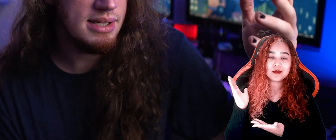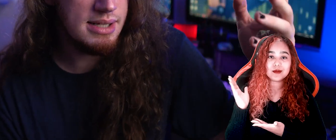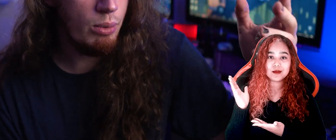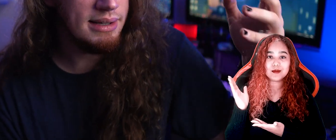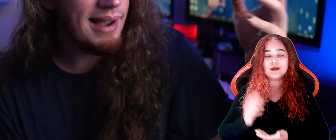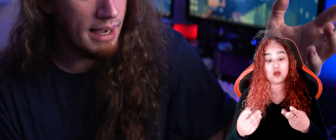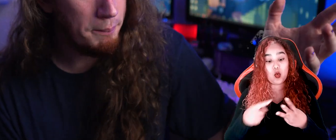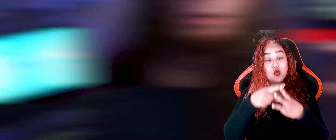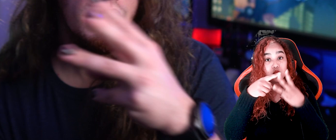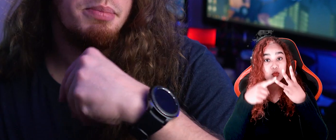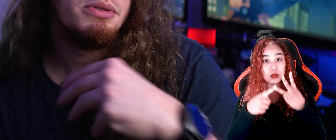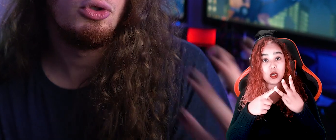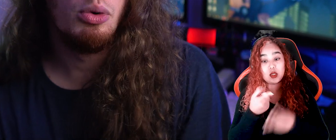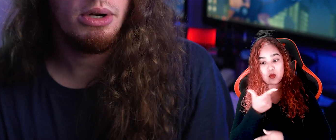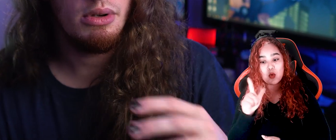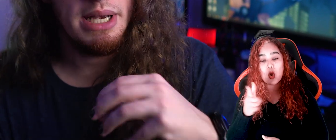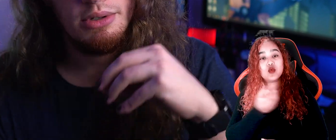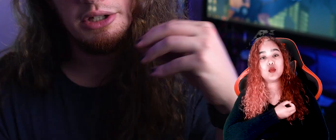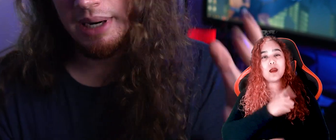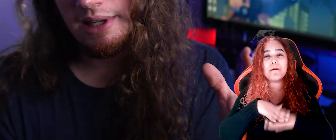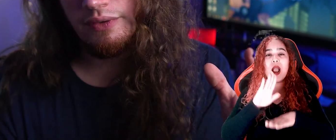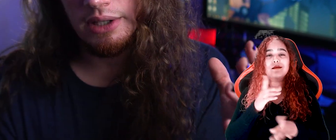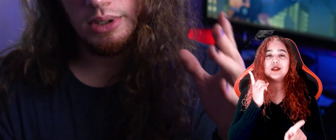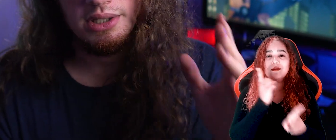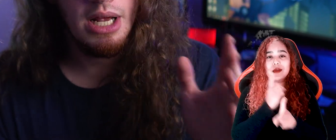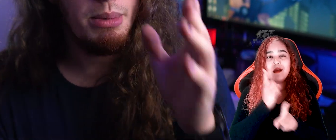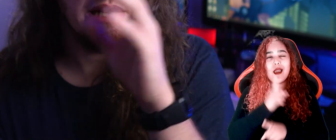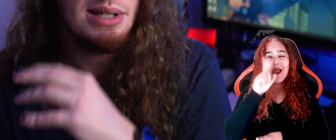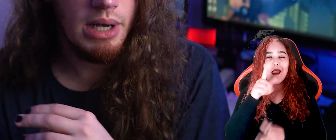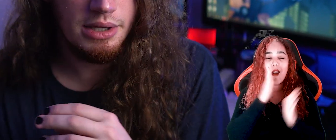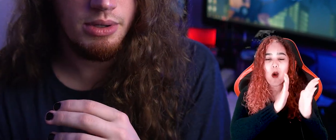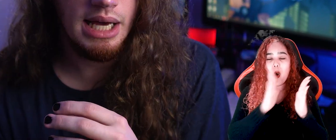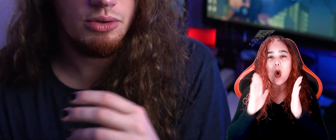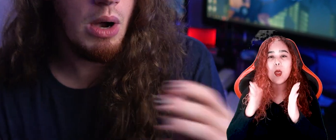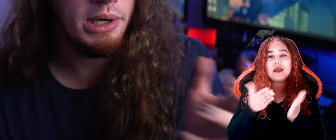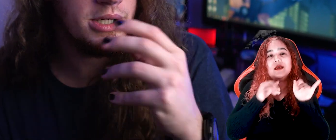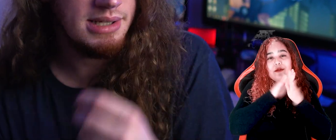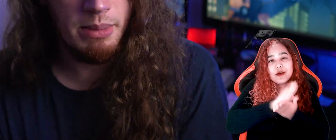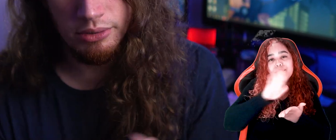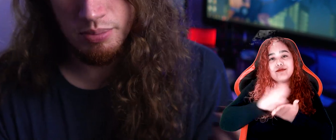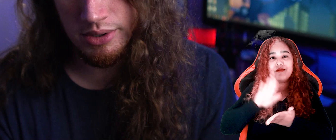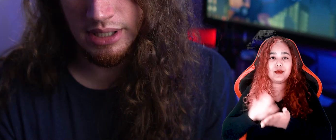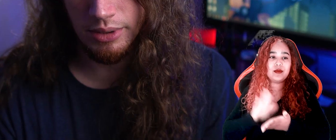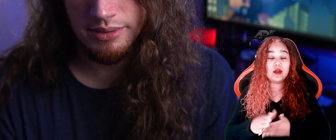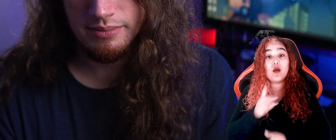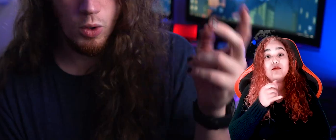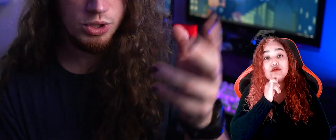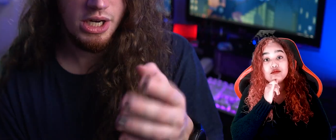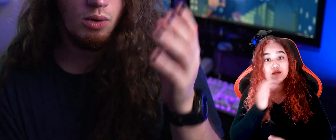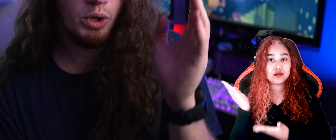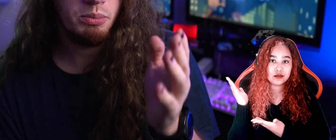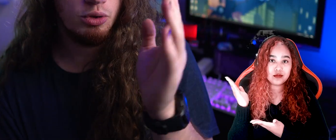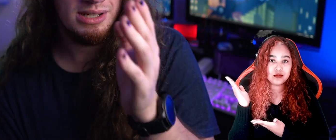10750H. Os três próximos números são mais usados para identificadores. Geralmente, estão relacionados com a ordem de lançamento dos processadores.